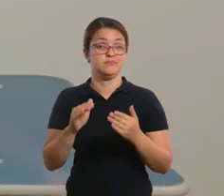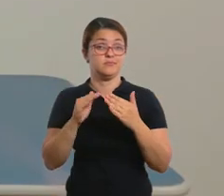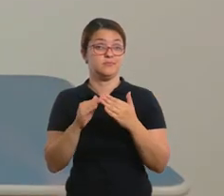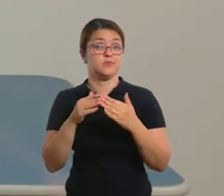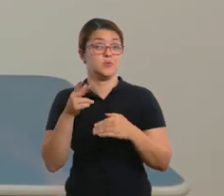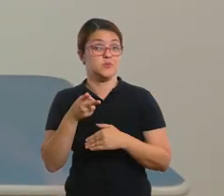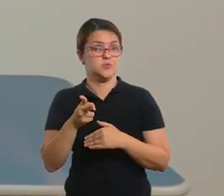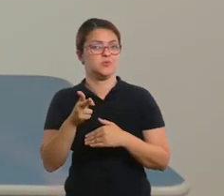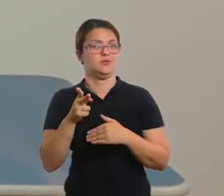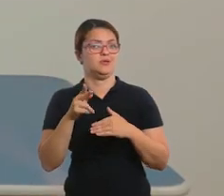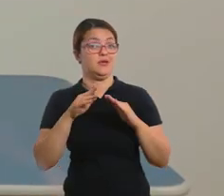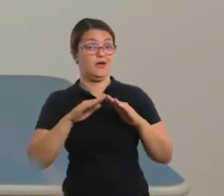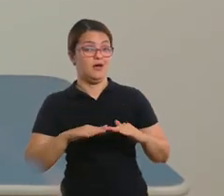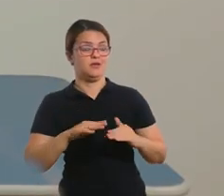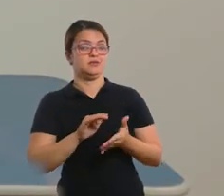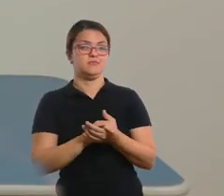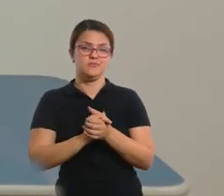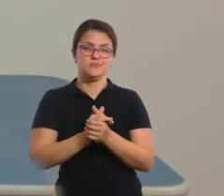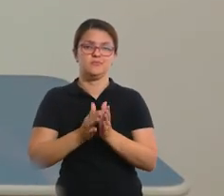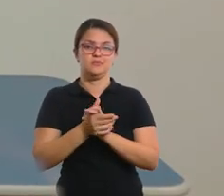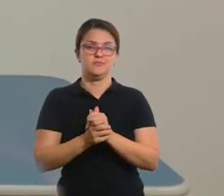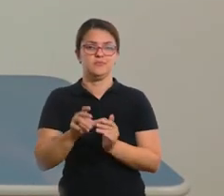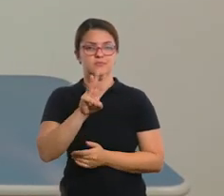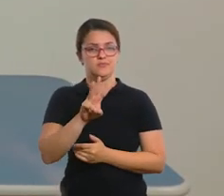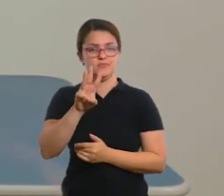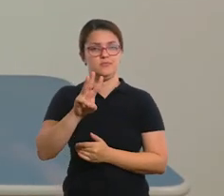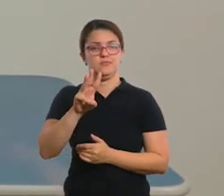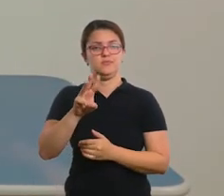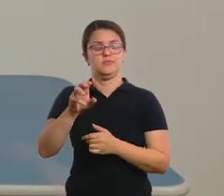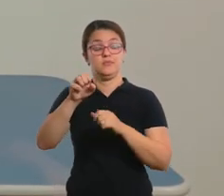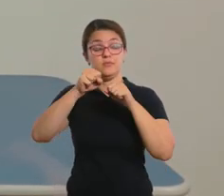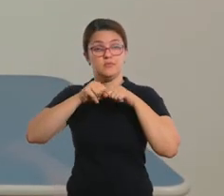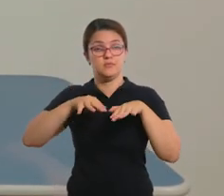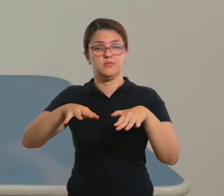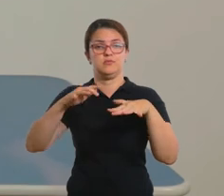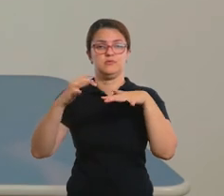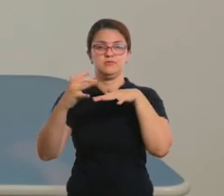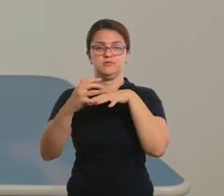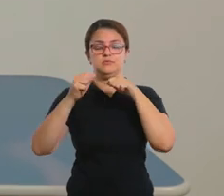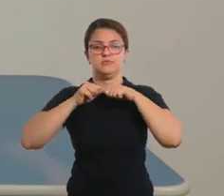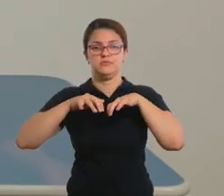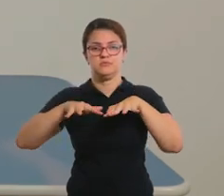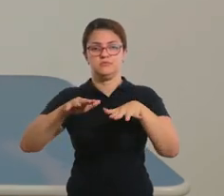continue em casa, continue lavando as suas mãos e compartilhem esse nosso vídeo